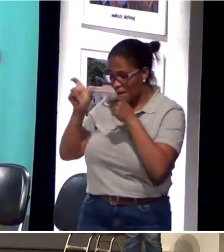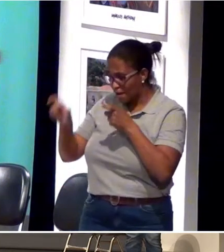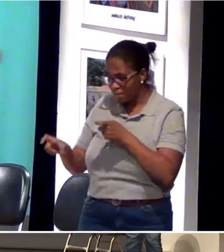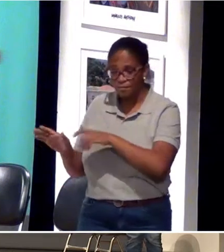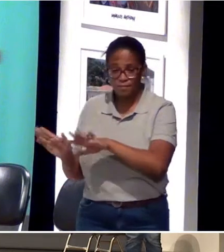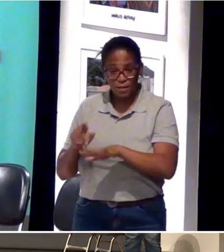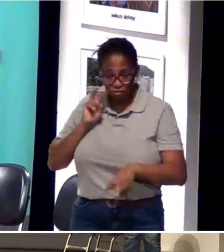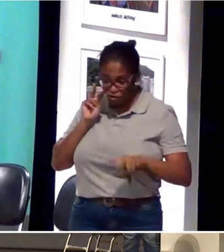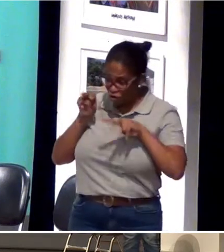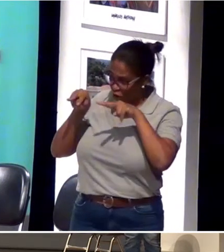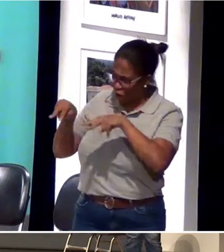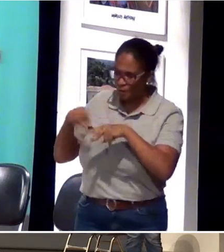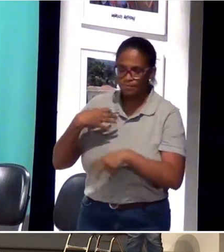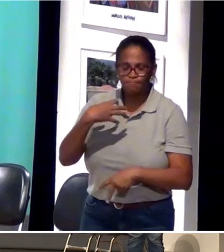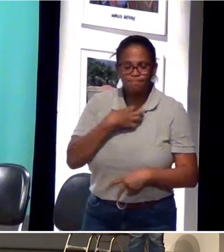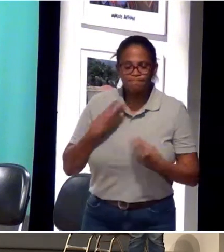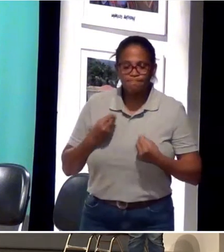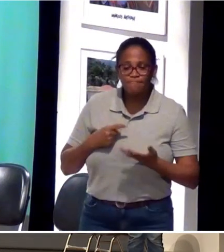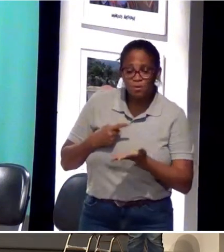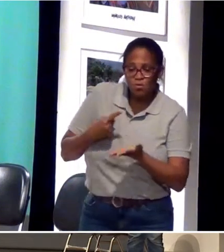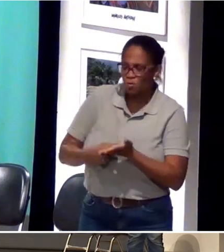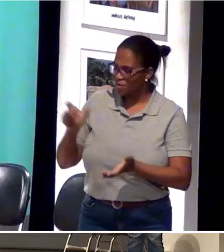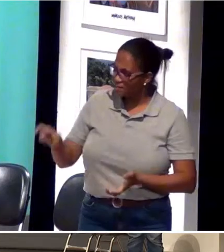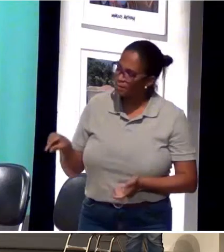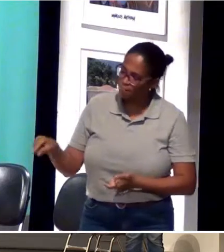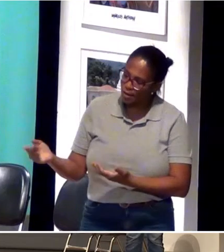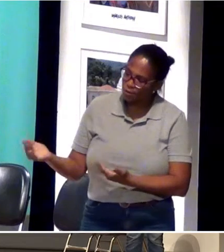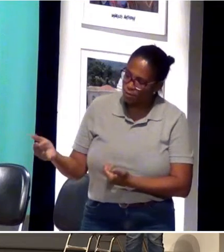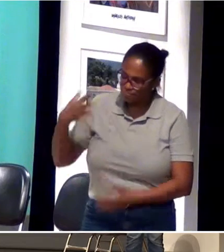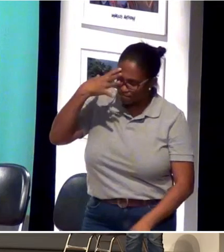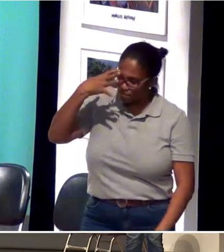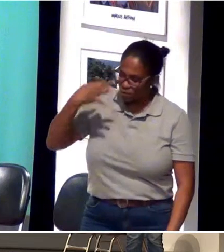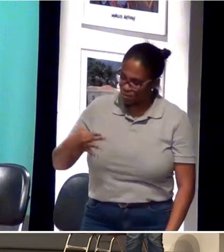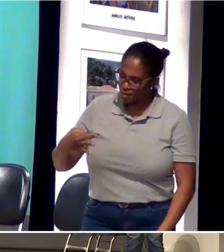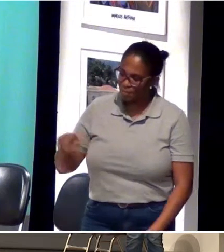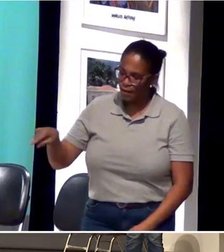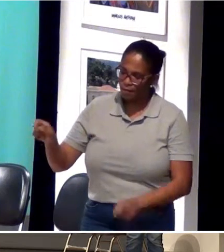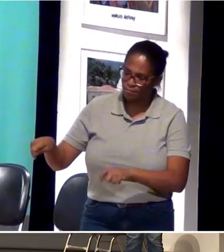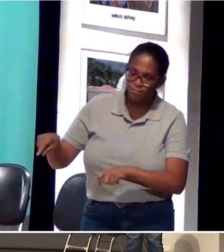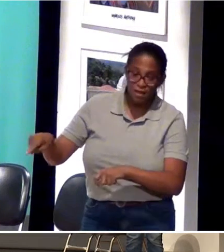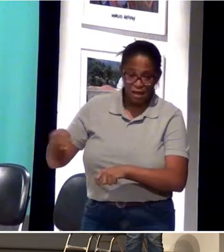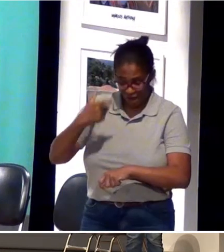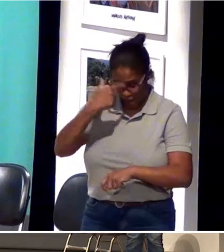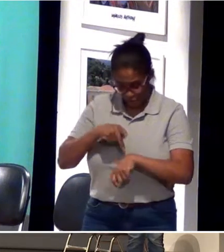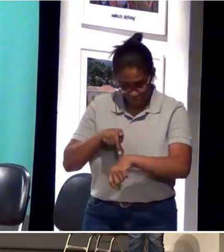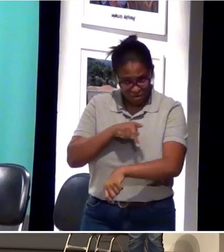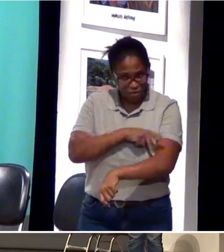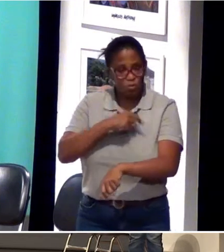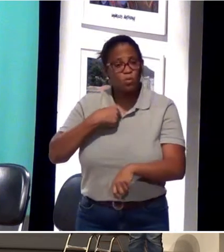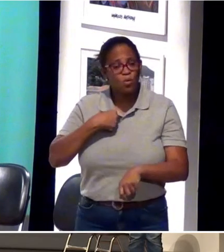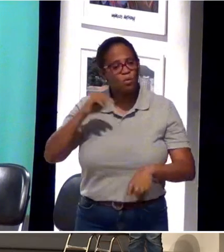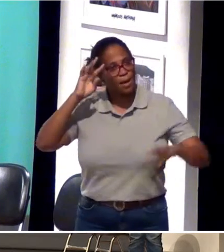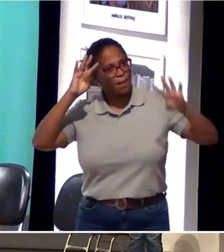mais de compromisso com esses meninos, a gente entende que o papel do pedagogo nesse lugar é também um papel